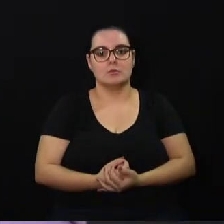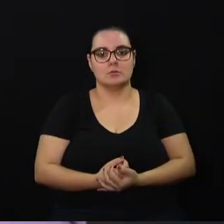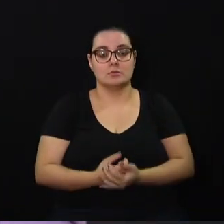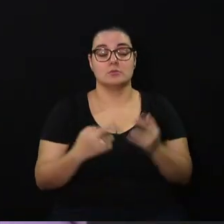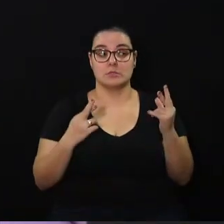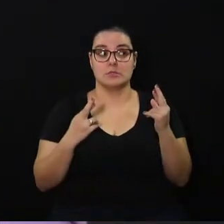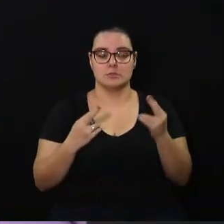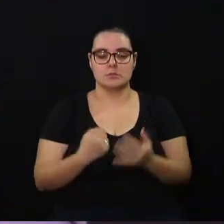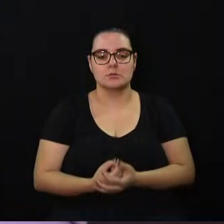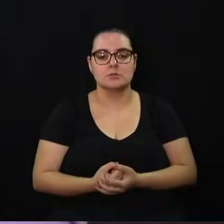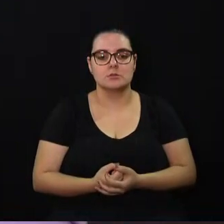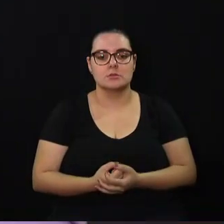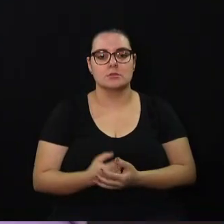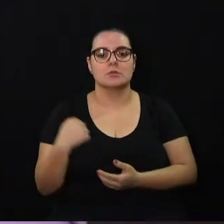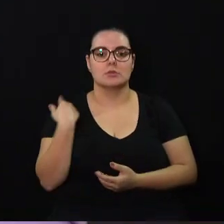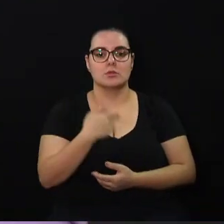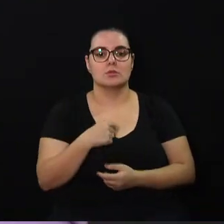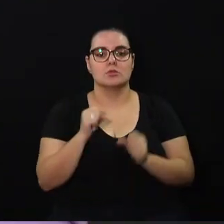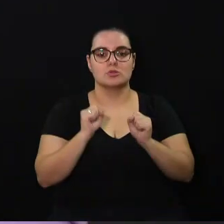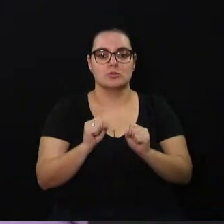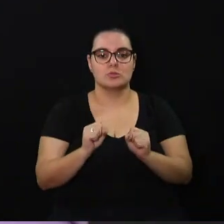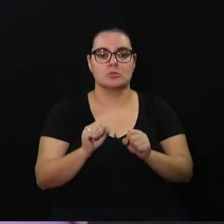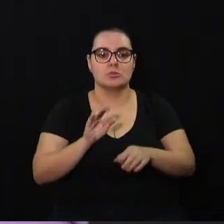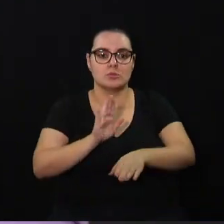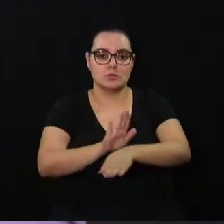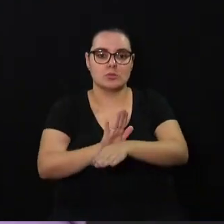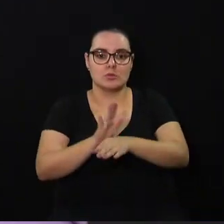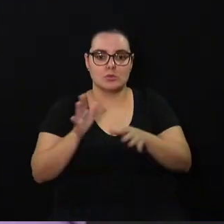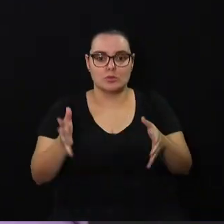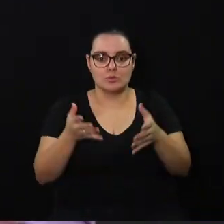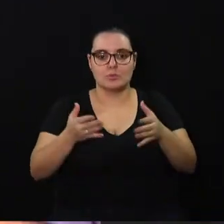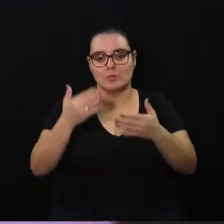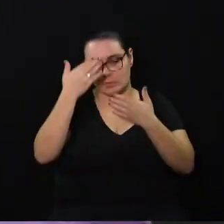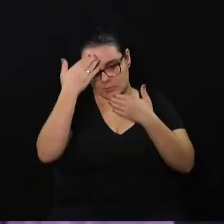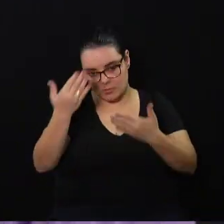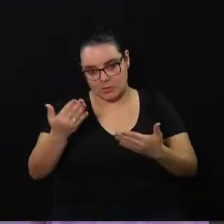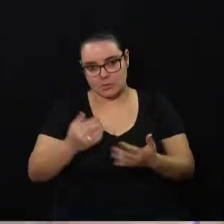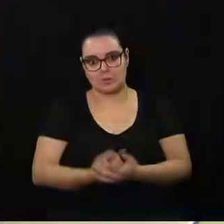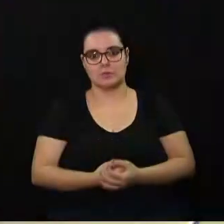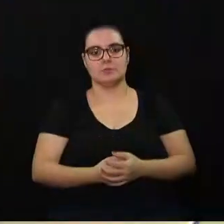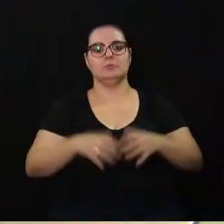conseguido contribuir um pouquinho muito obrigada